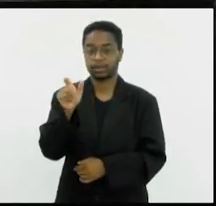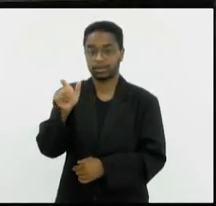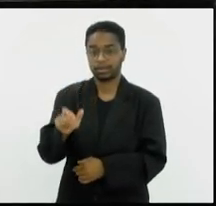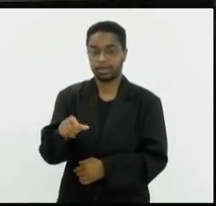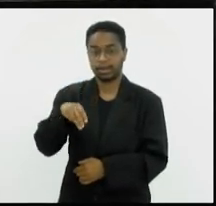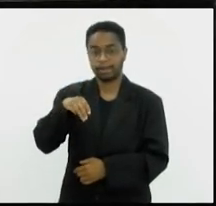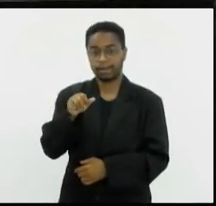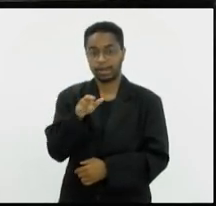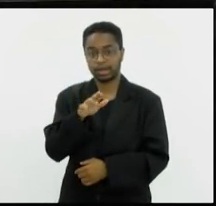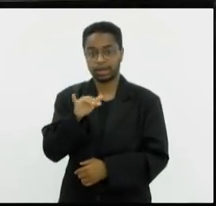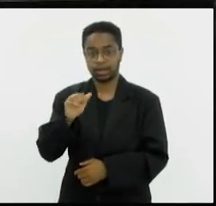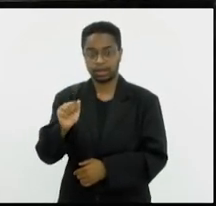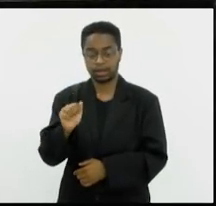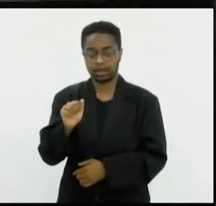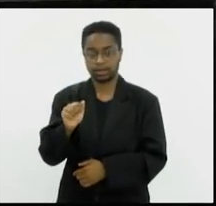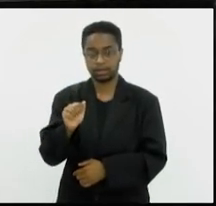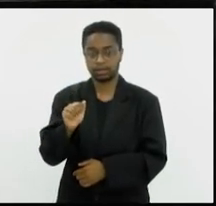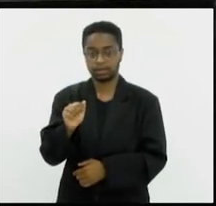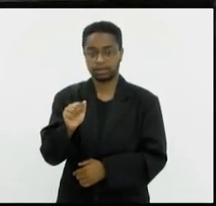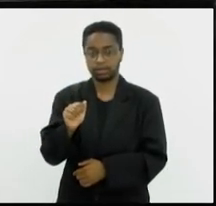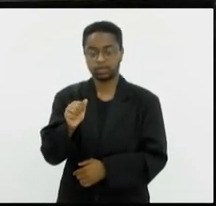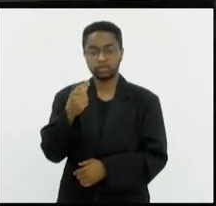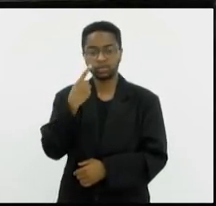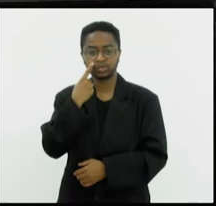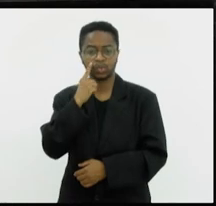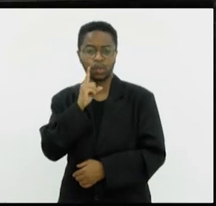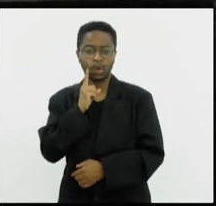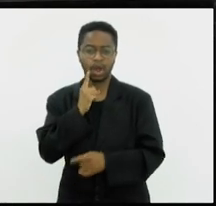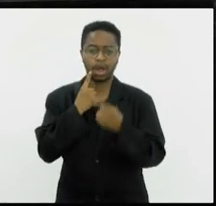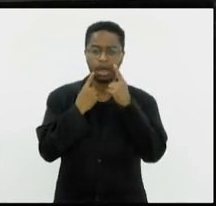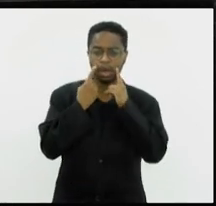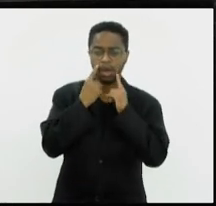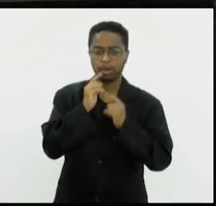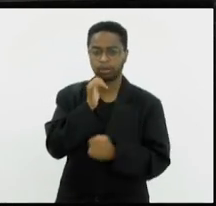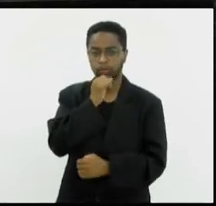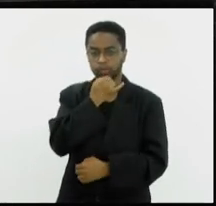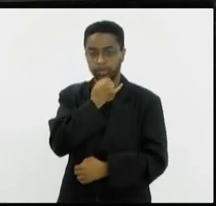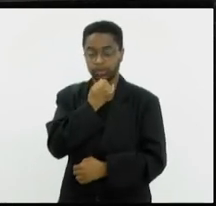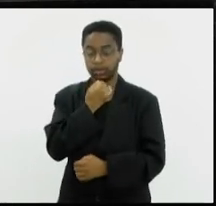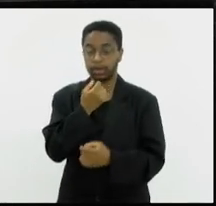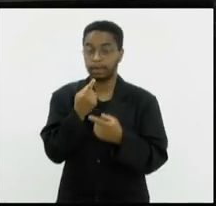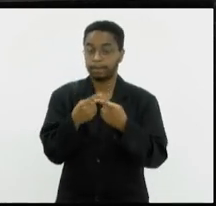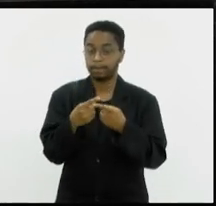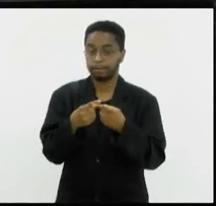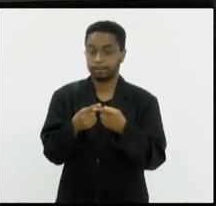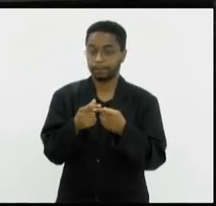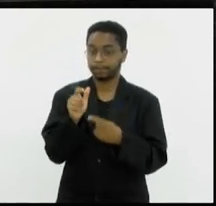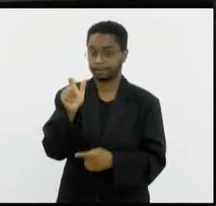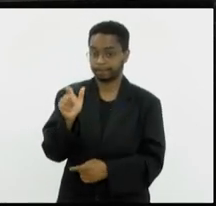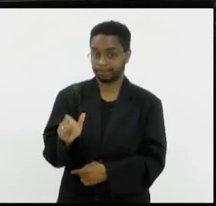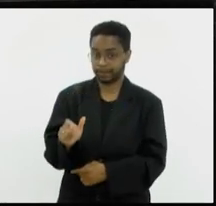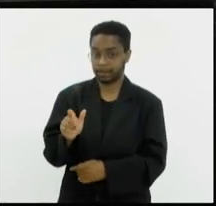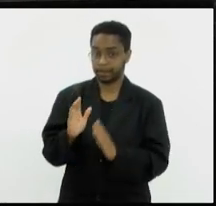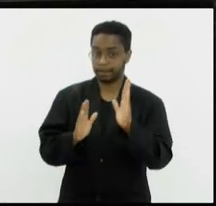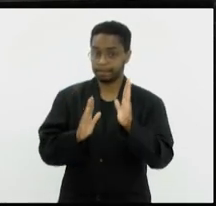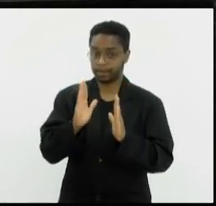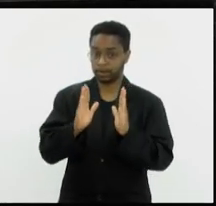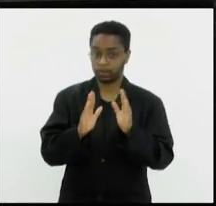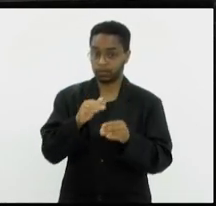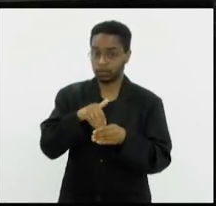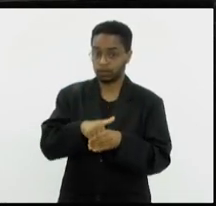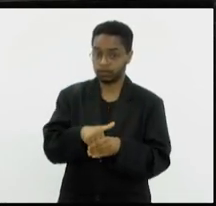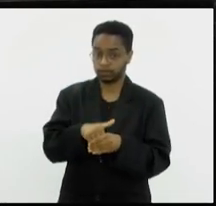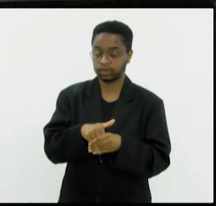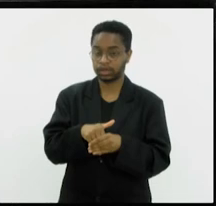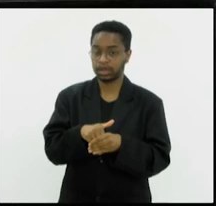Corina estava chorando pelos cantos e que ele quando ficou inelegível ele não ficou